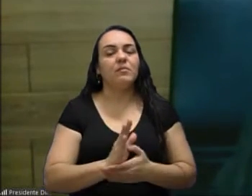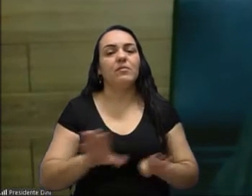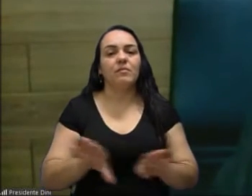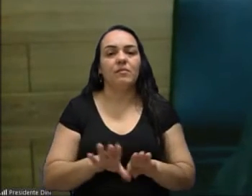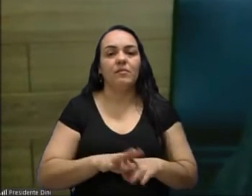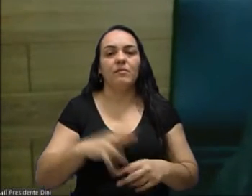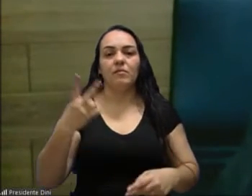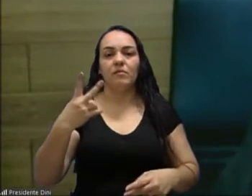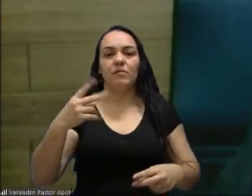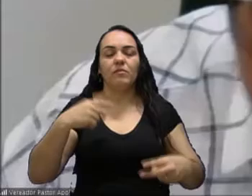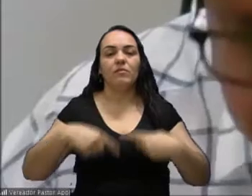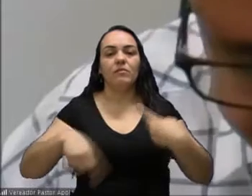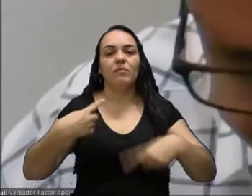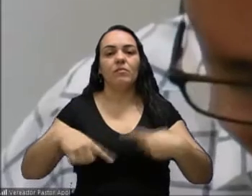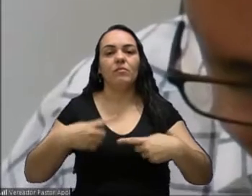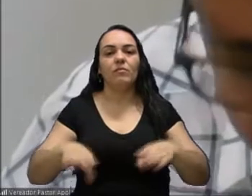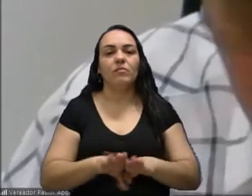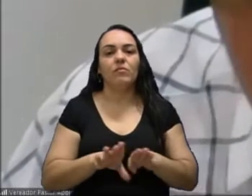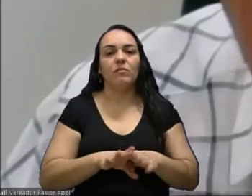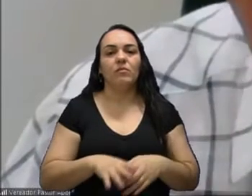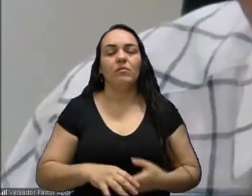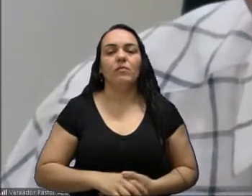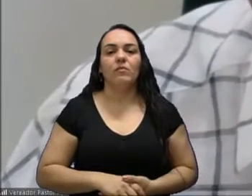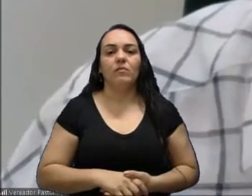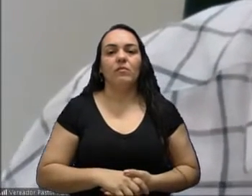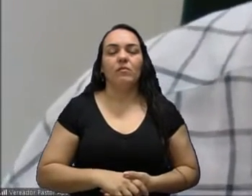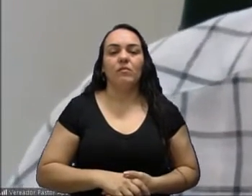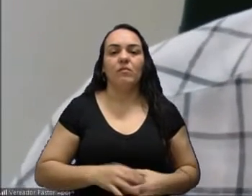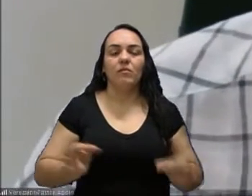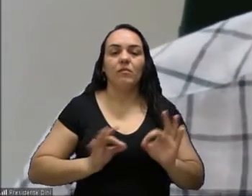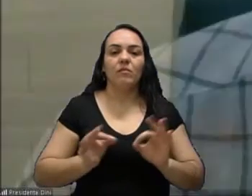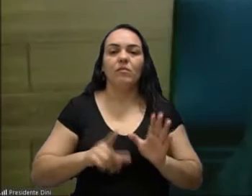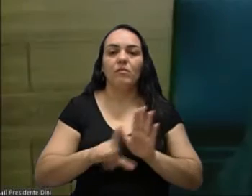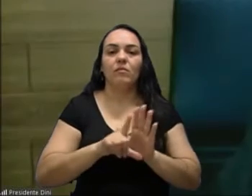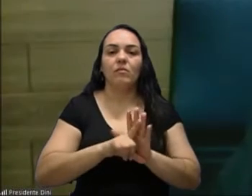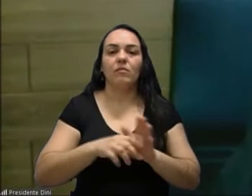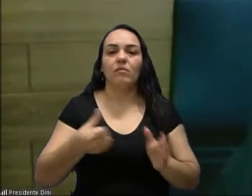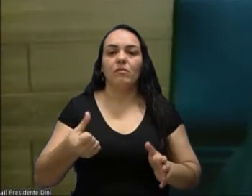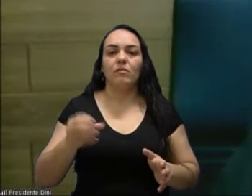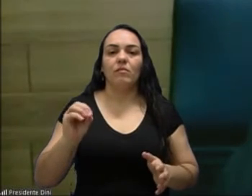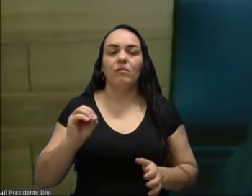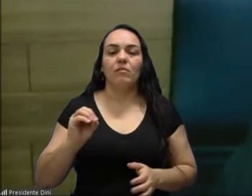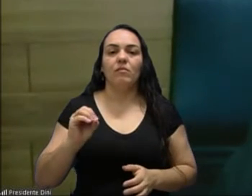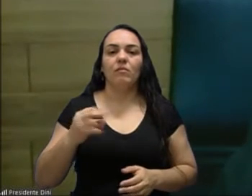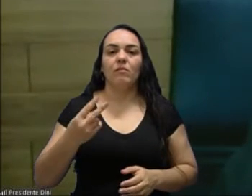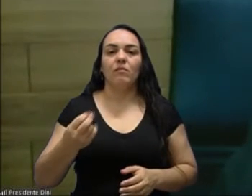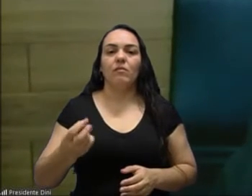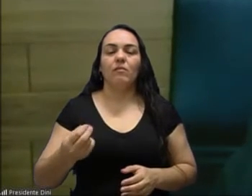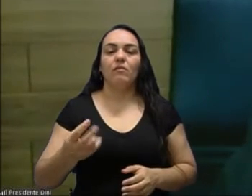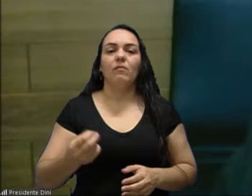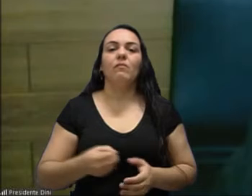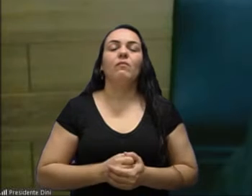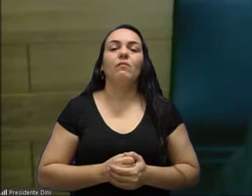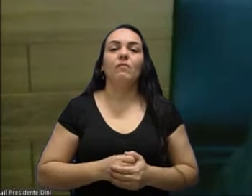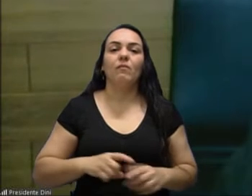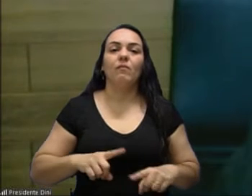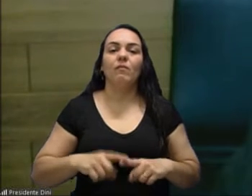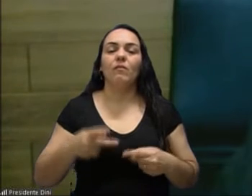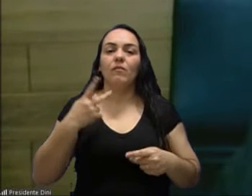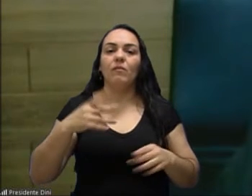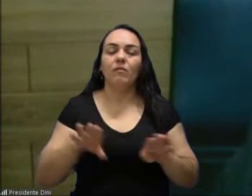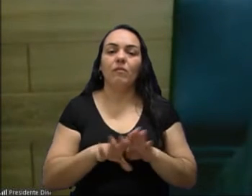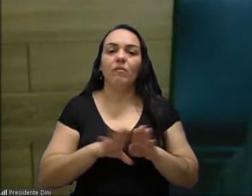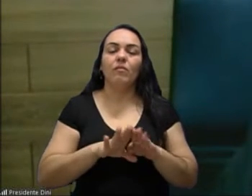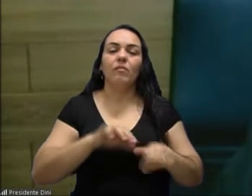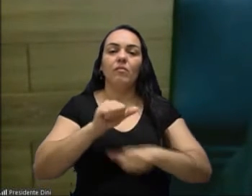discussão sou presente projeto de lei 60 de 2020 do executivo dispõe sobre a